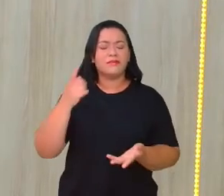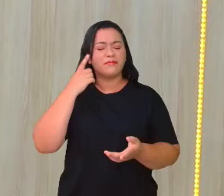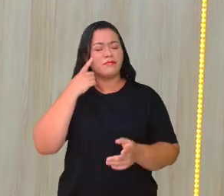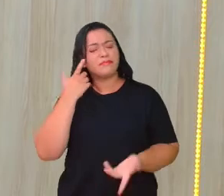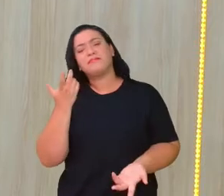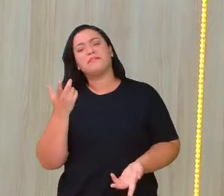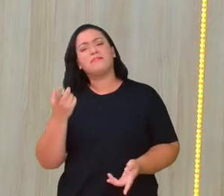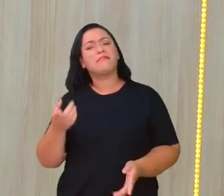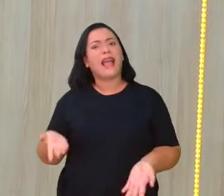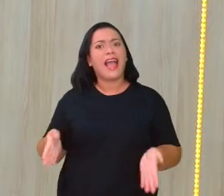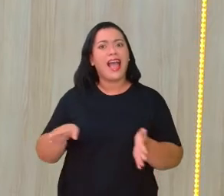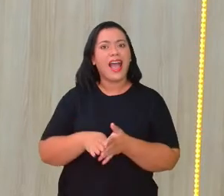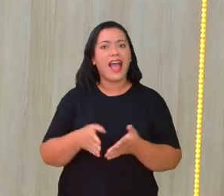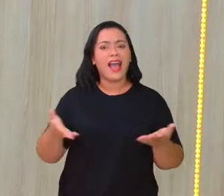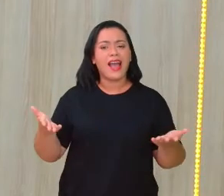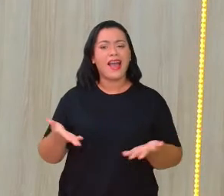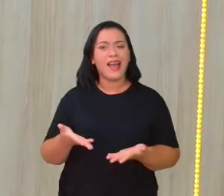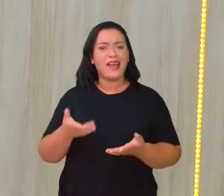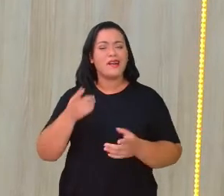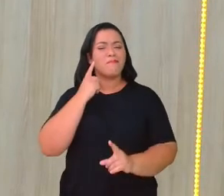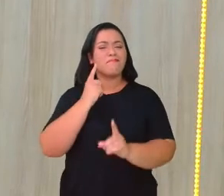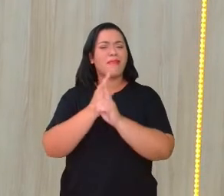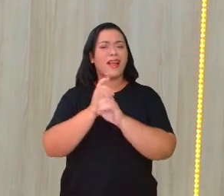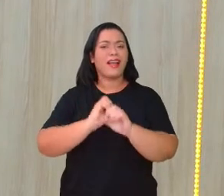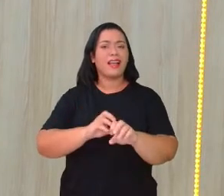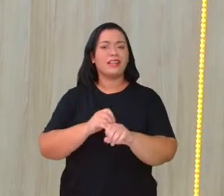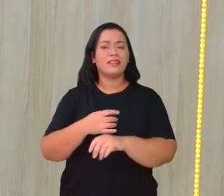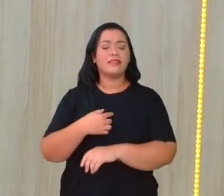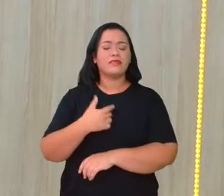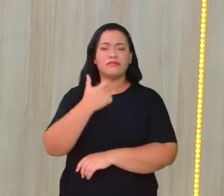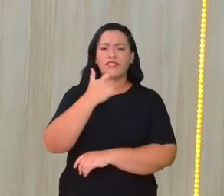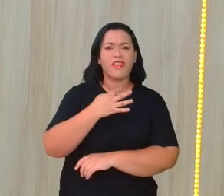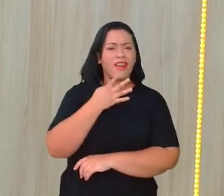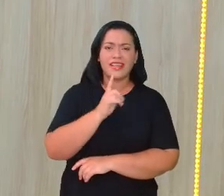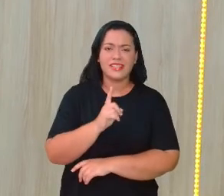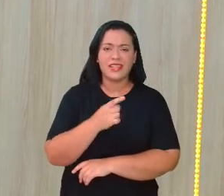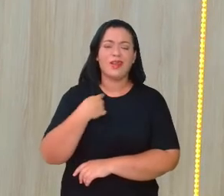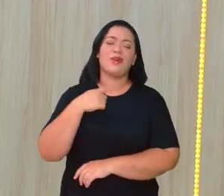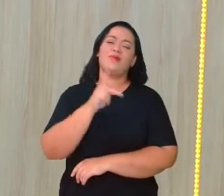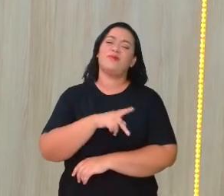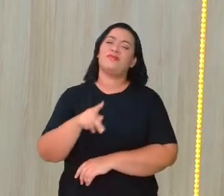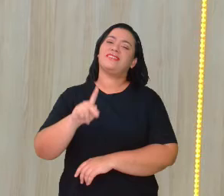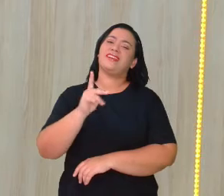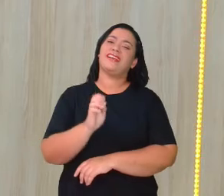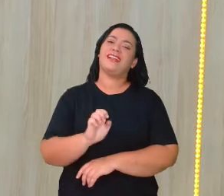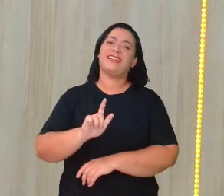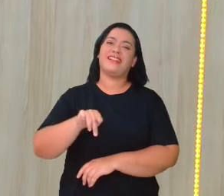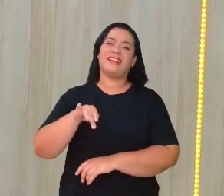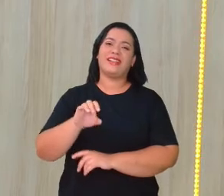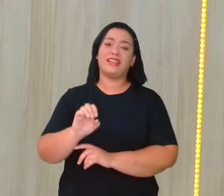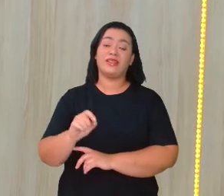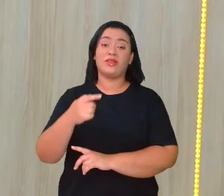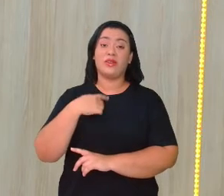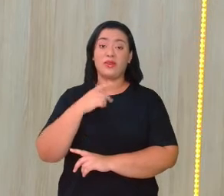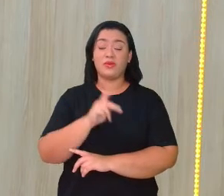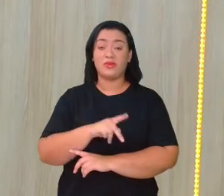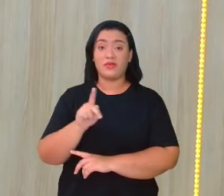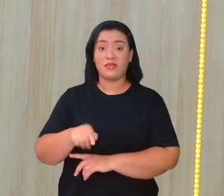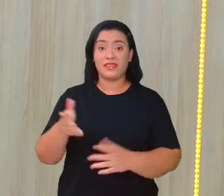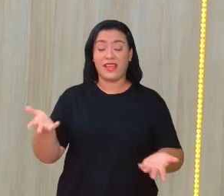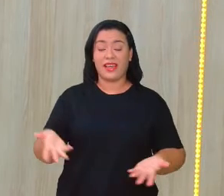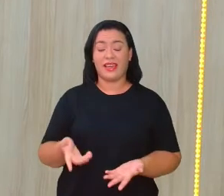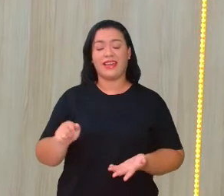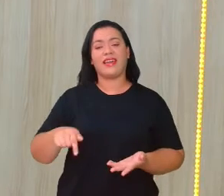de paraquedas aqui na nossa aula e ainda não me conhece, eu me chamo Heleno Júnior e sou professor aqui